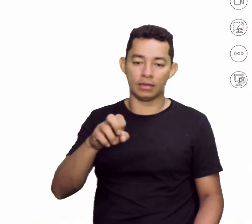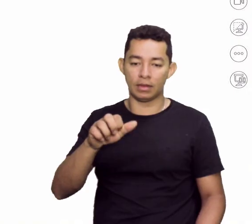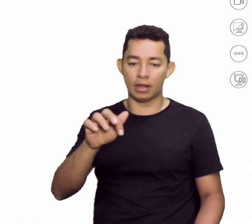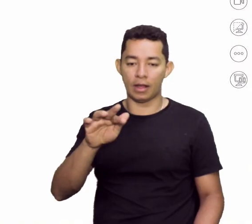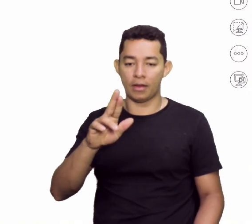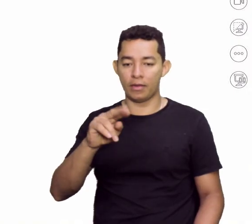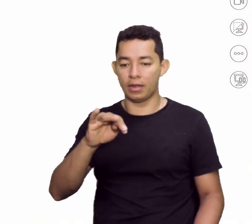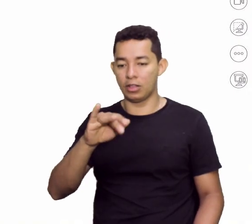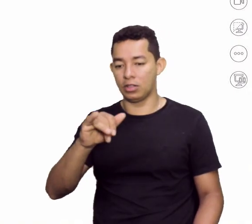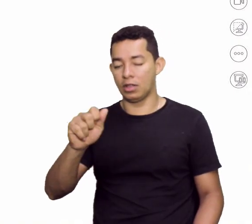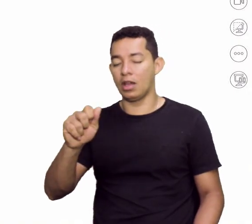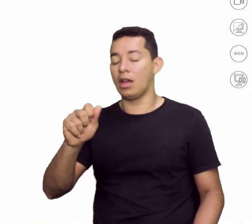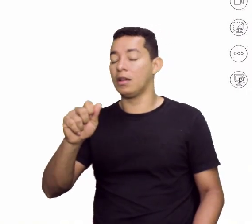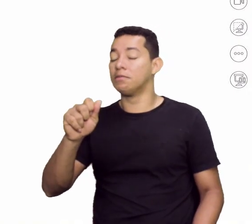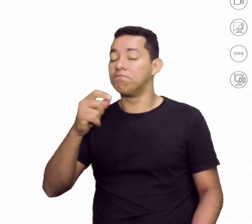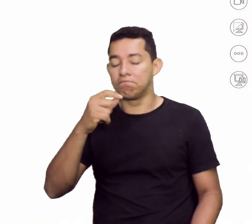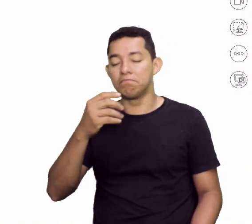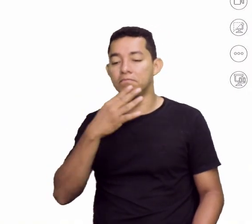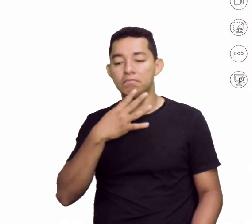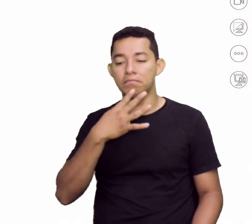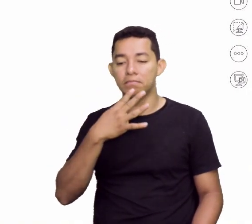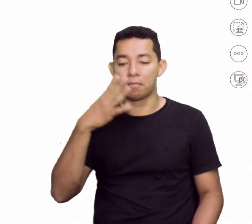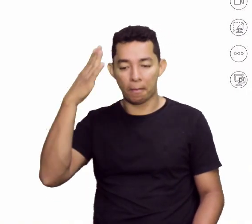né? Porque